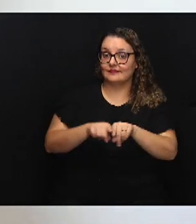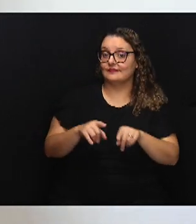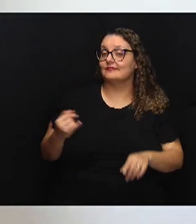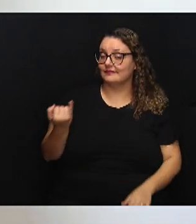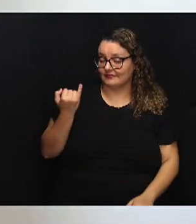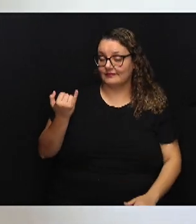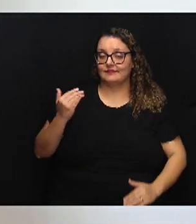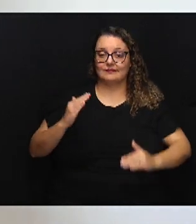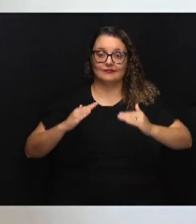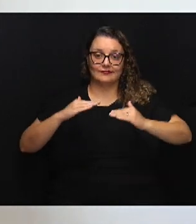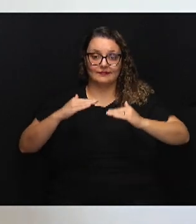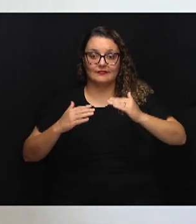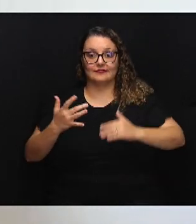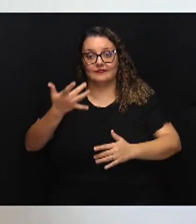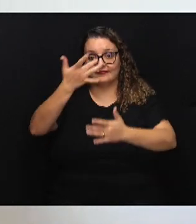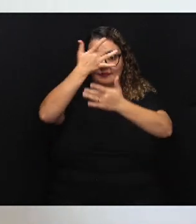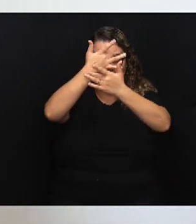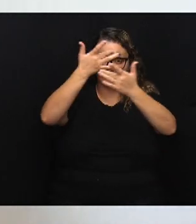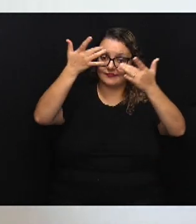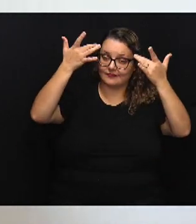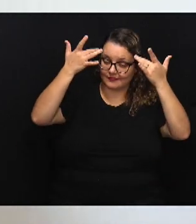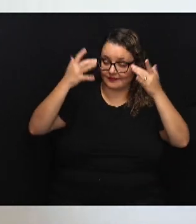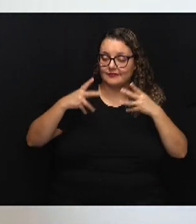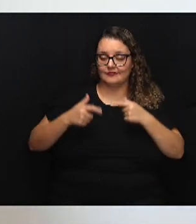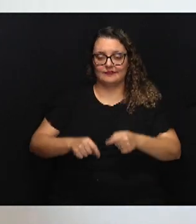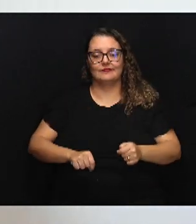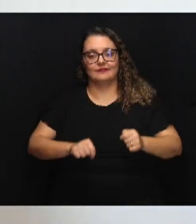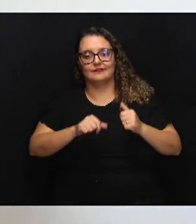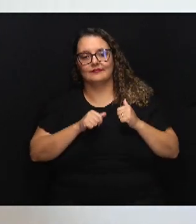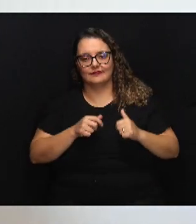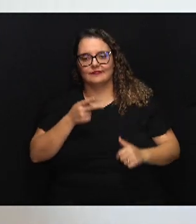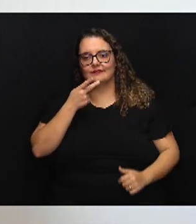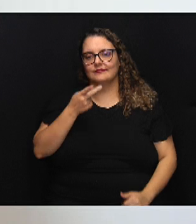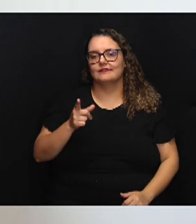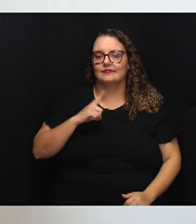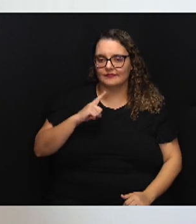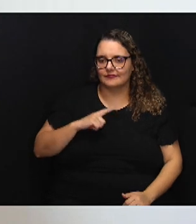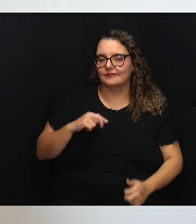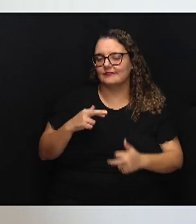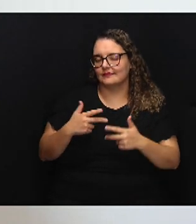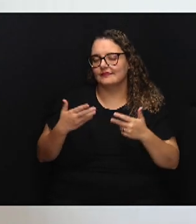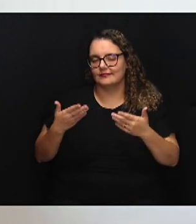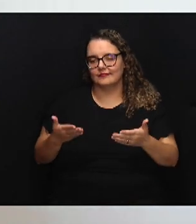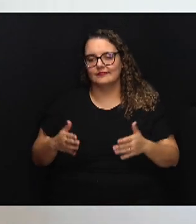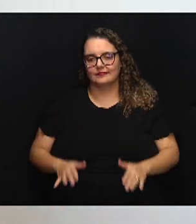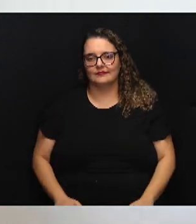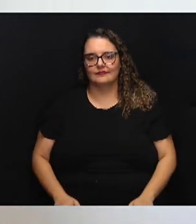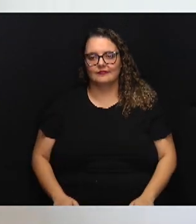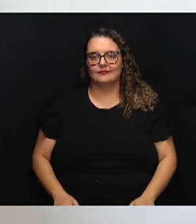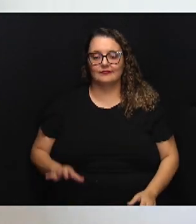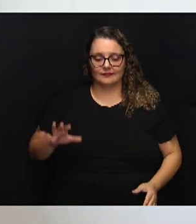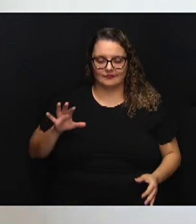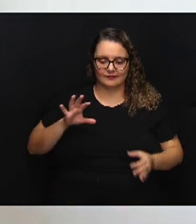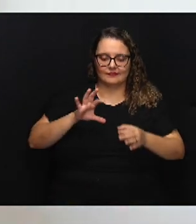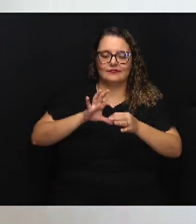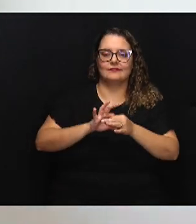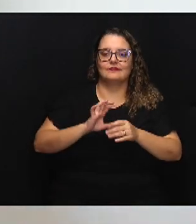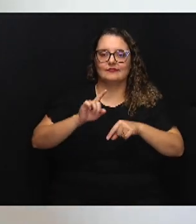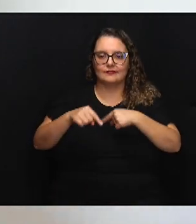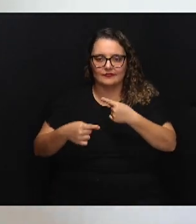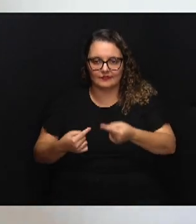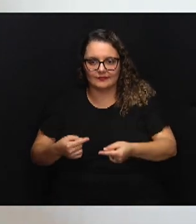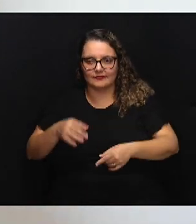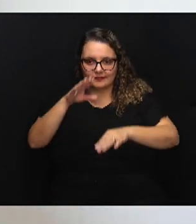equilíbrio da saúde mental. Então, dos benefícios que você falou, tem muito essa coisa de conectar com o outro, de